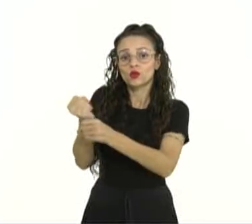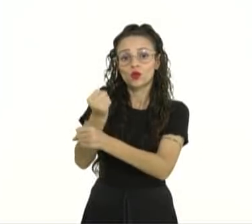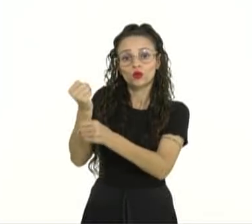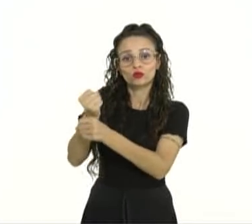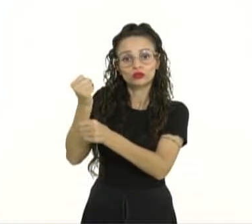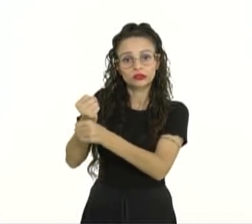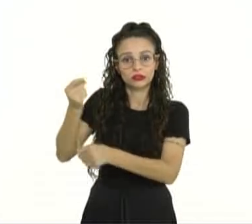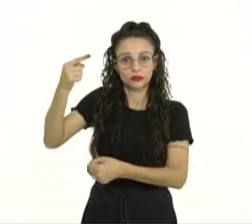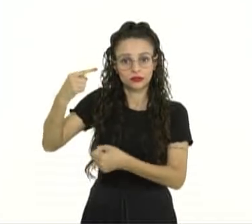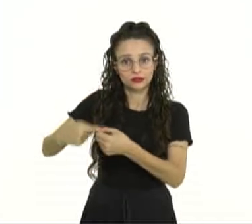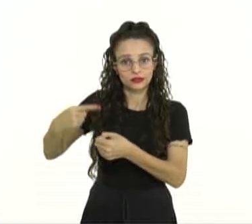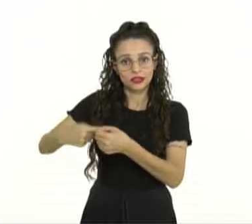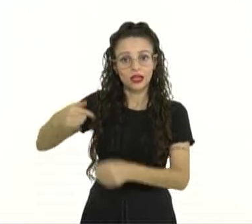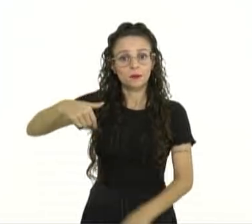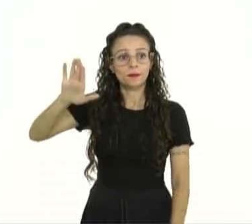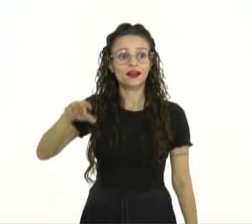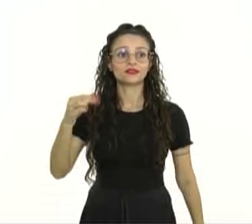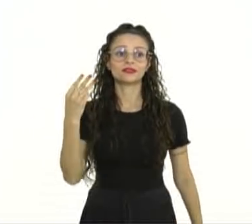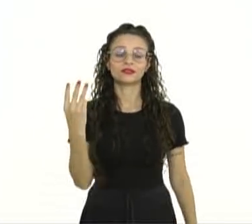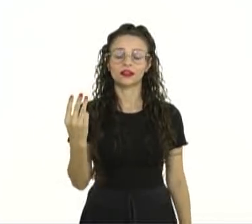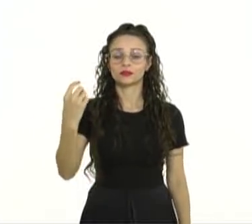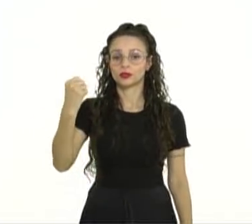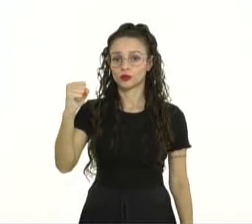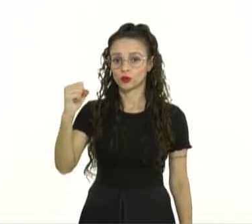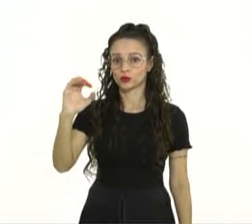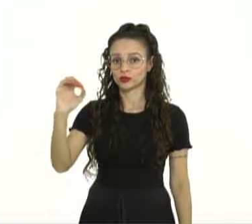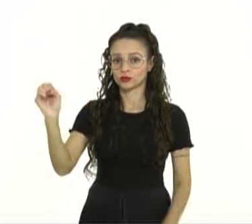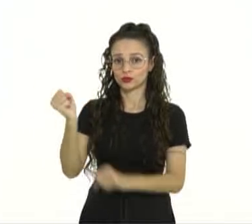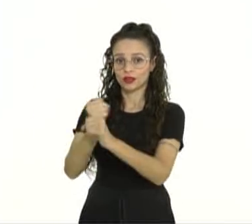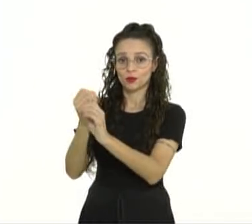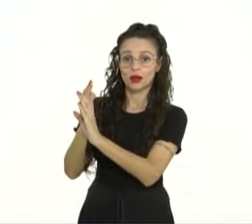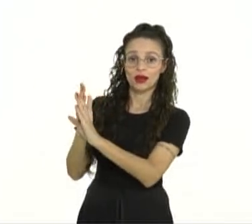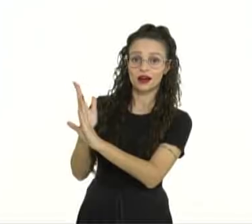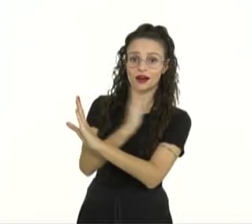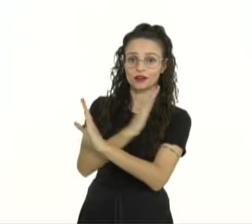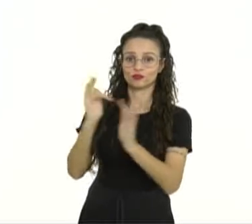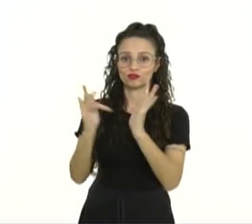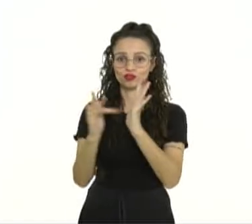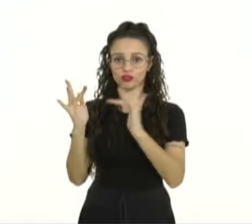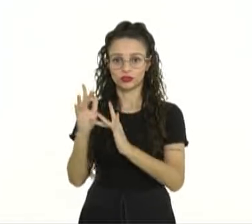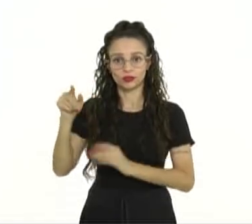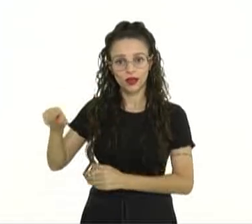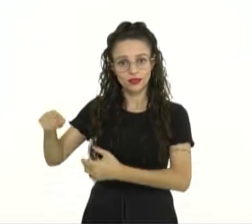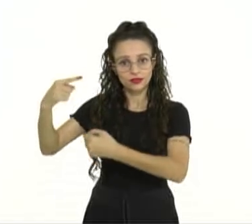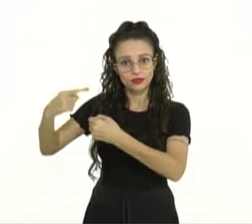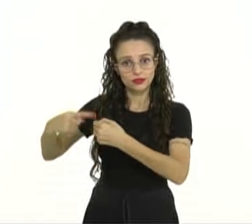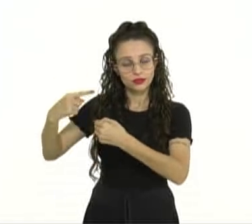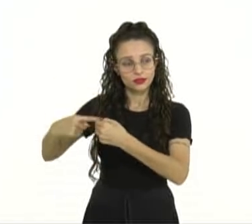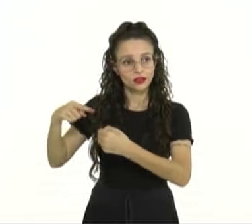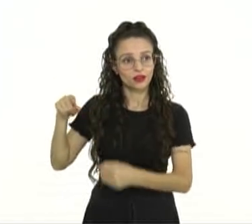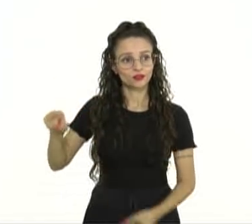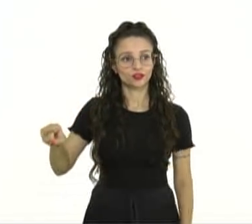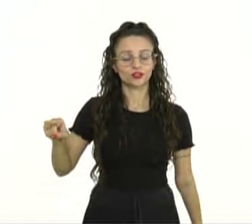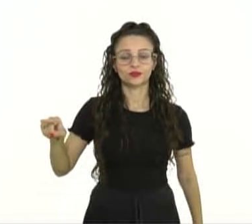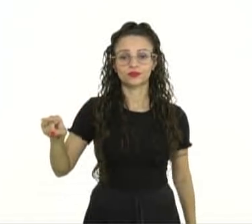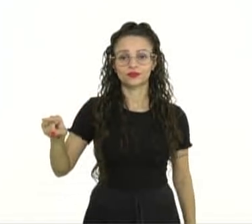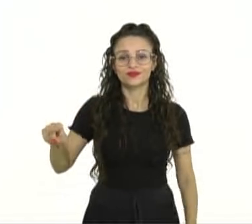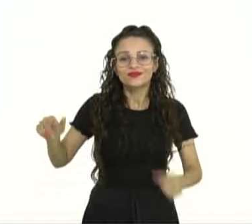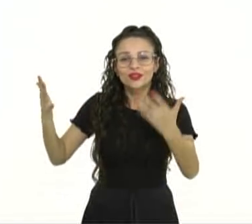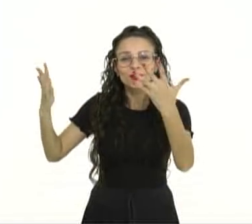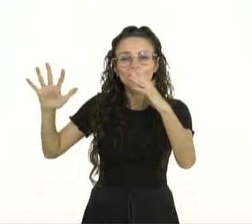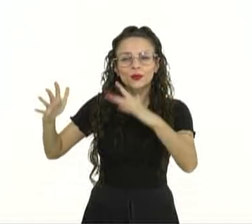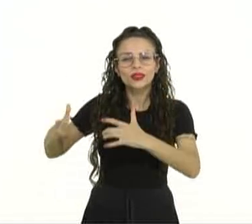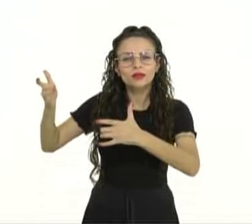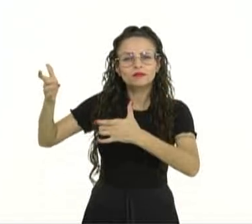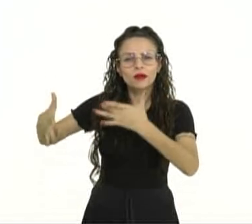da cidade com mais de 3.800 anos antes de Cristo, a cidade, né? No caso, as ruínas